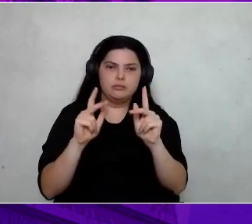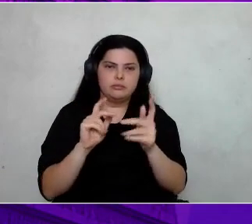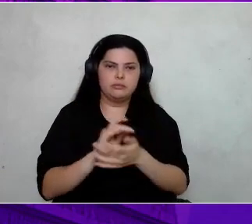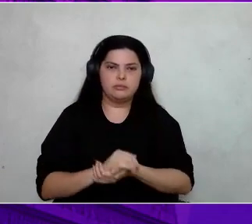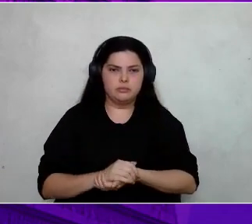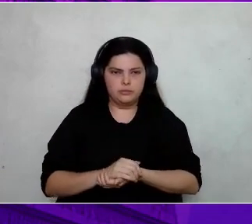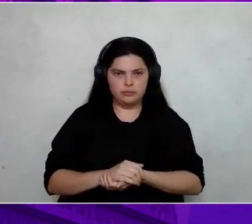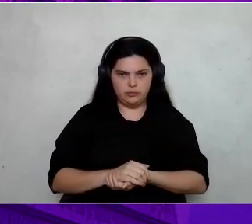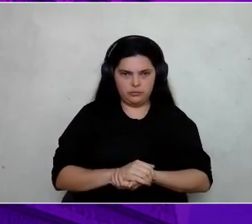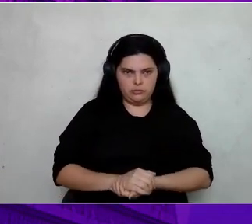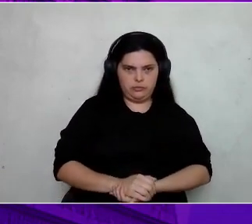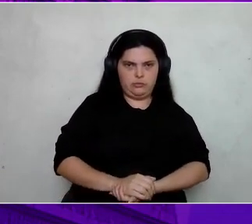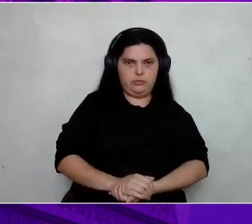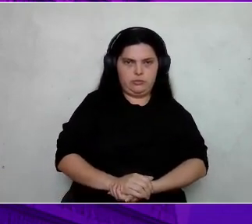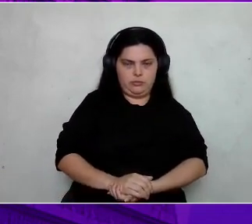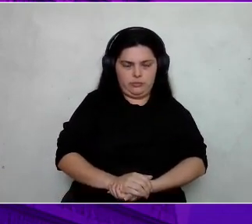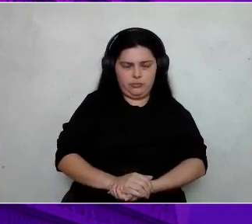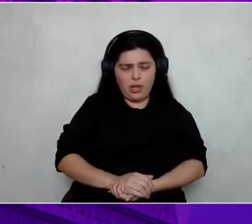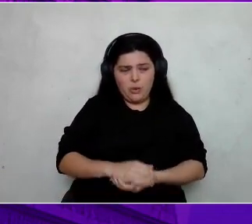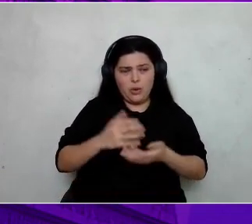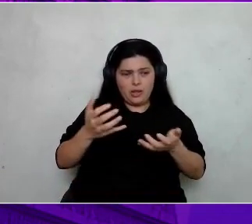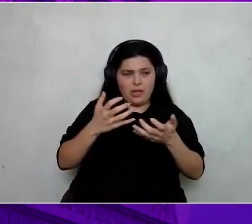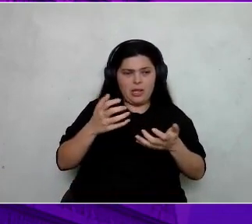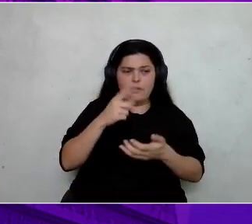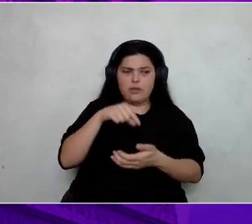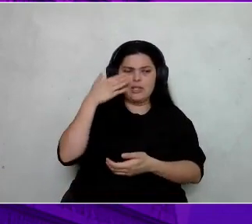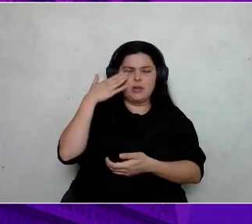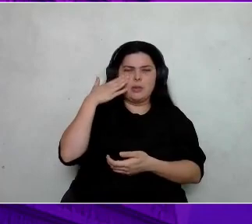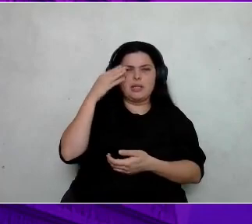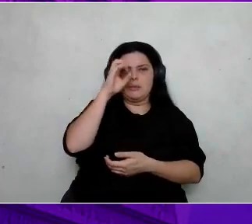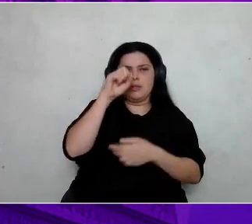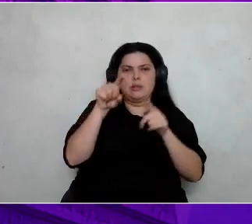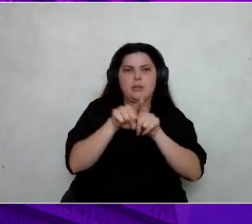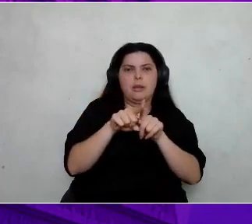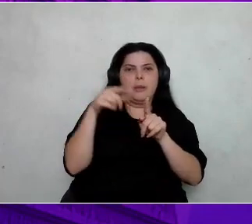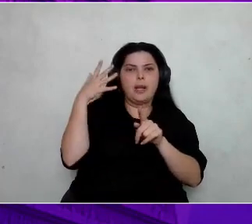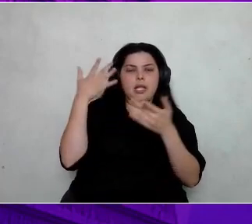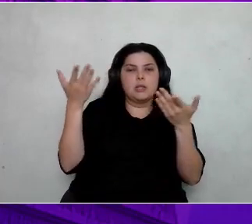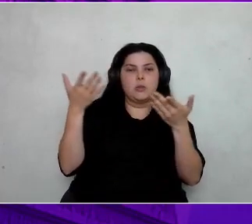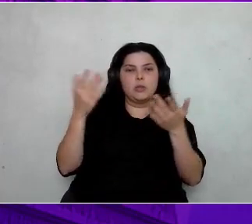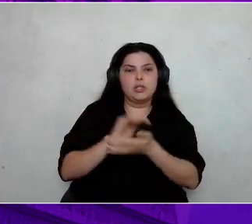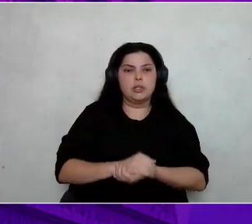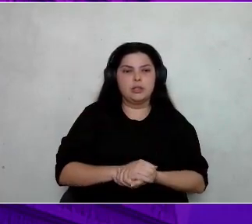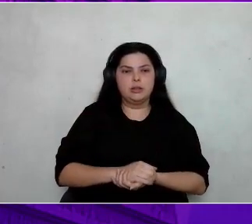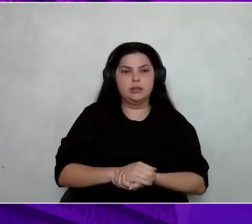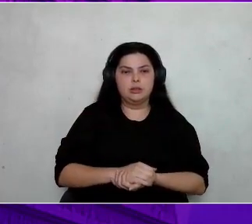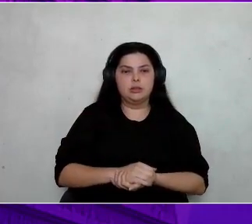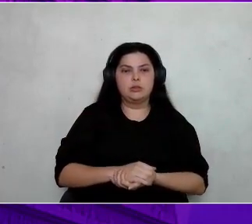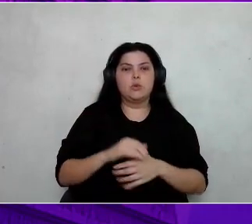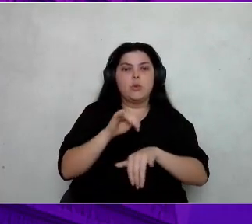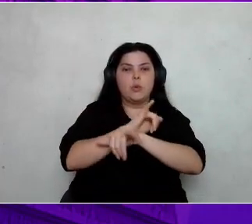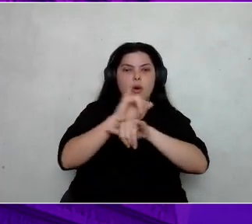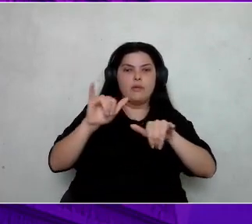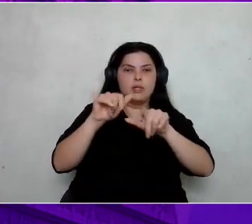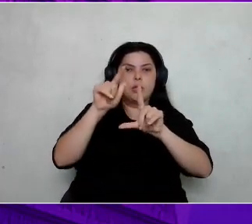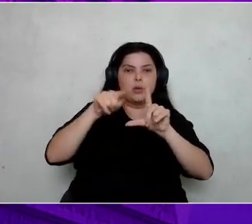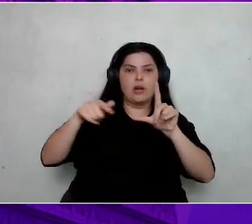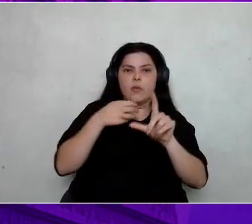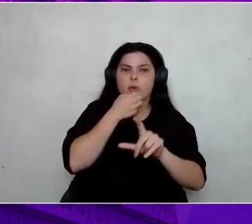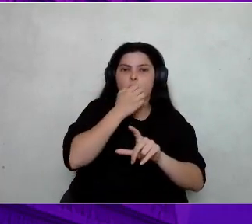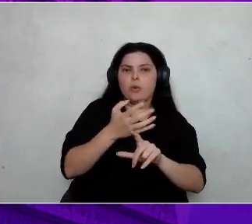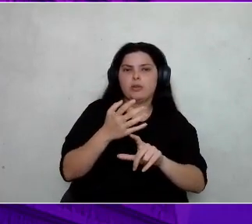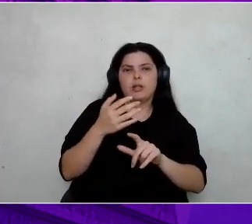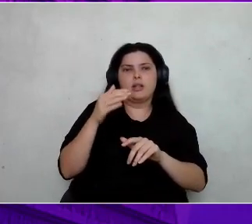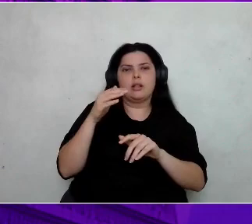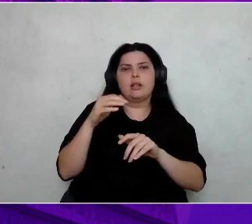O que eu gostaria que vocês tivessem aprendido dessa palestra hoje é que a mensagem que um gráfico conta, ela não vai depender só do